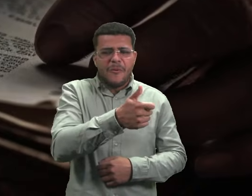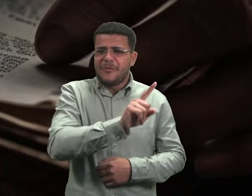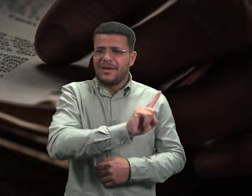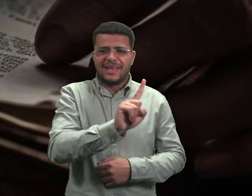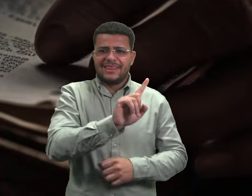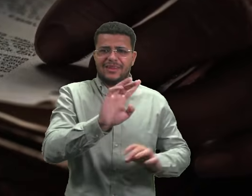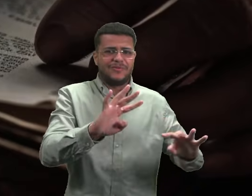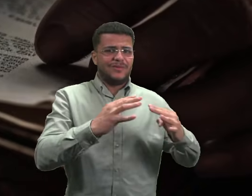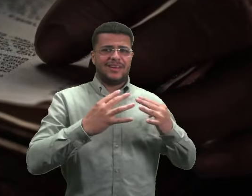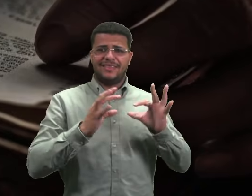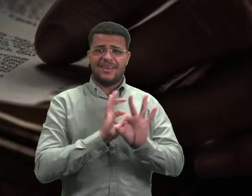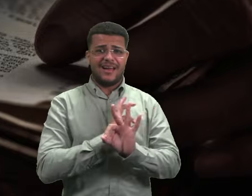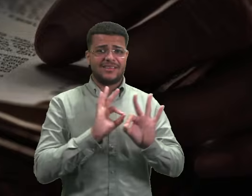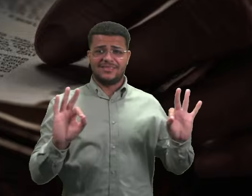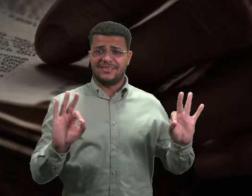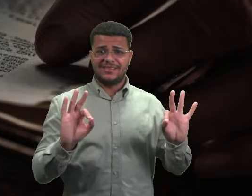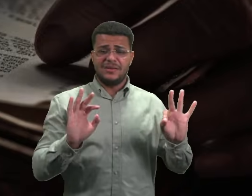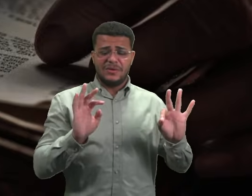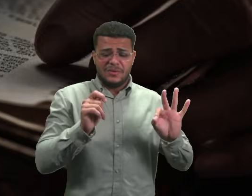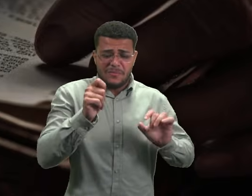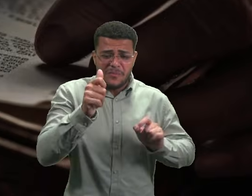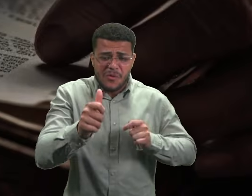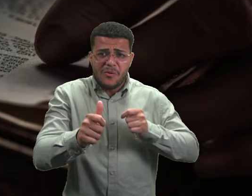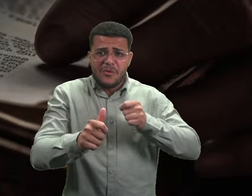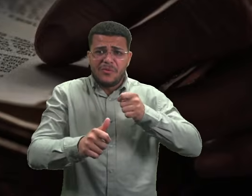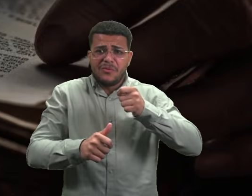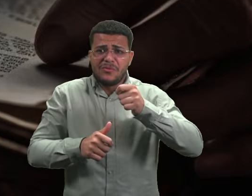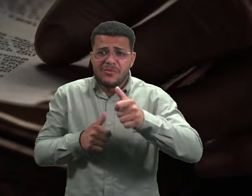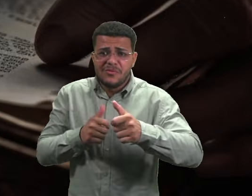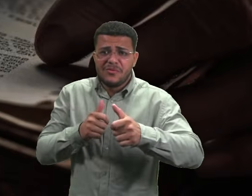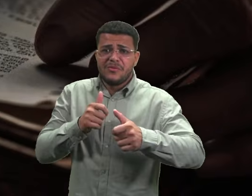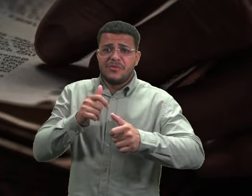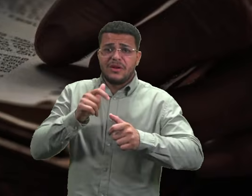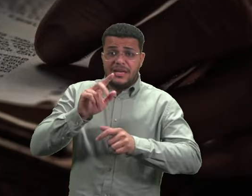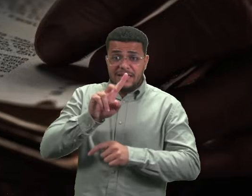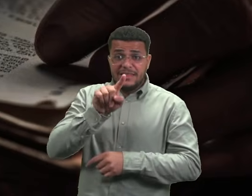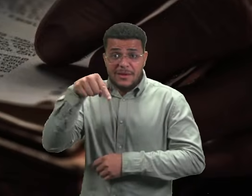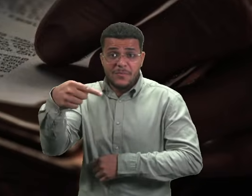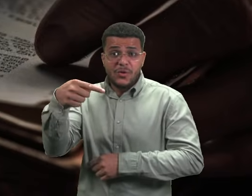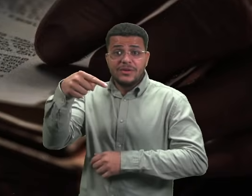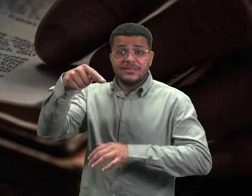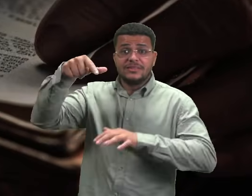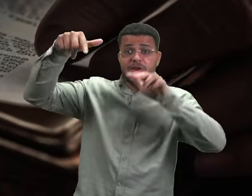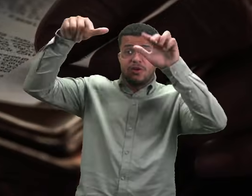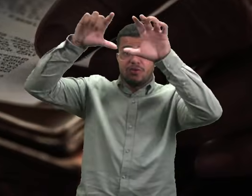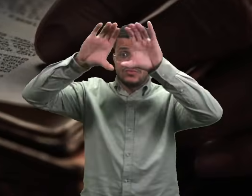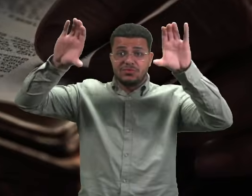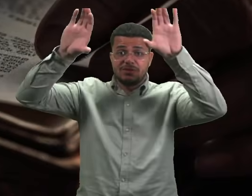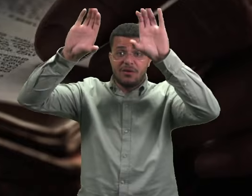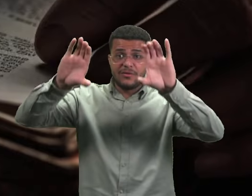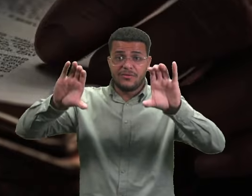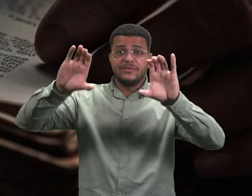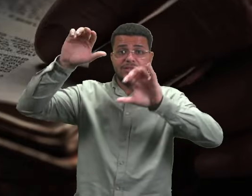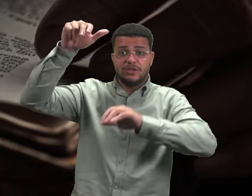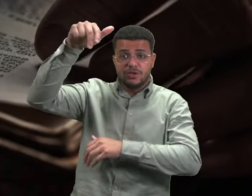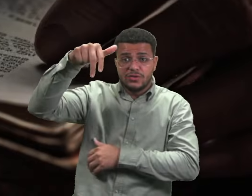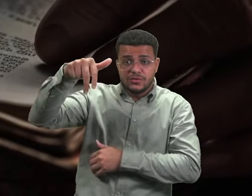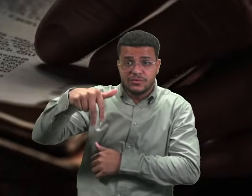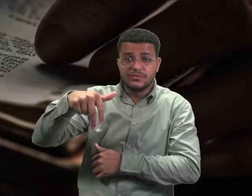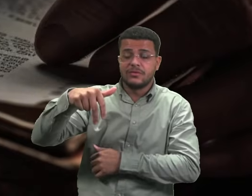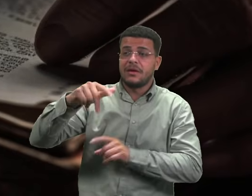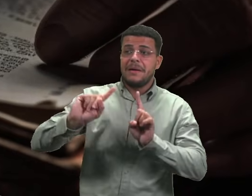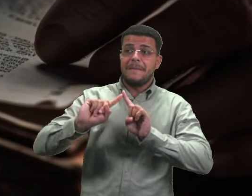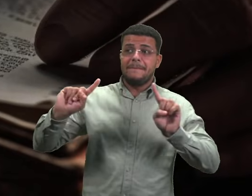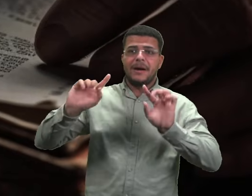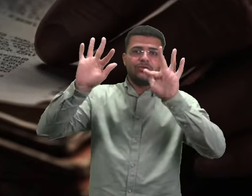e não me vereis mais, e outra vez um pouco e vocês me verão. E no versículo 28 do capítulo 16, última vez que